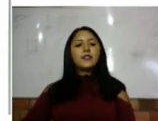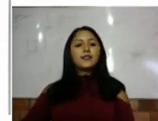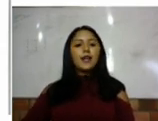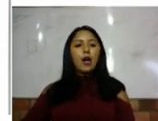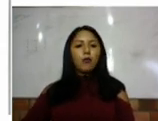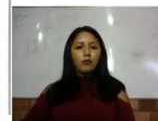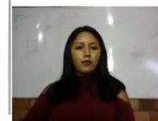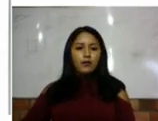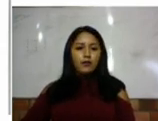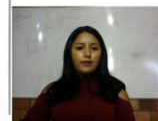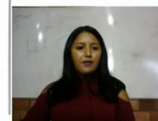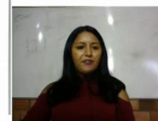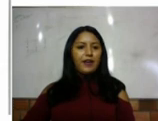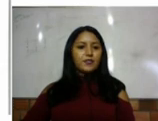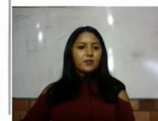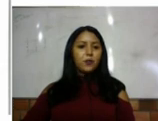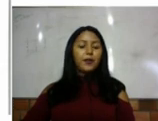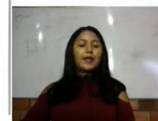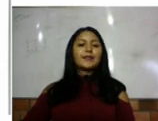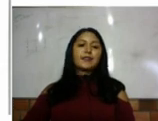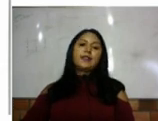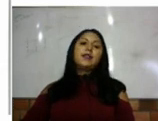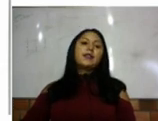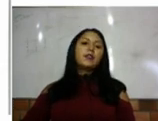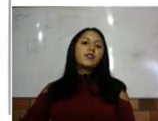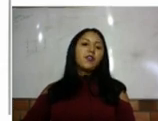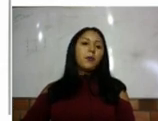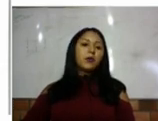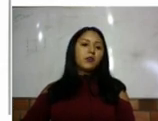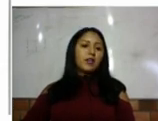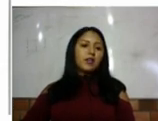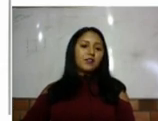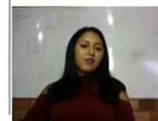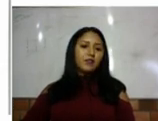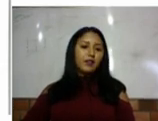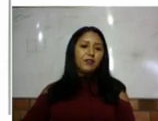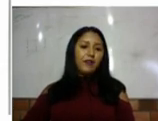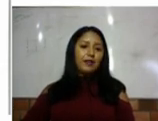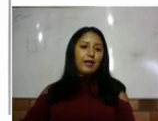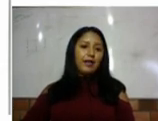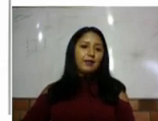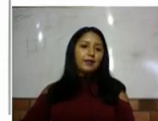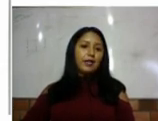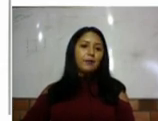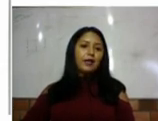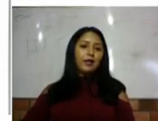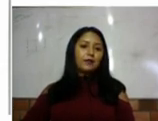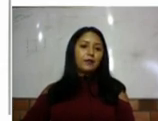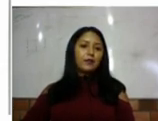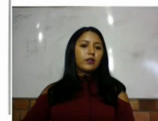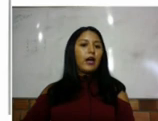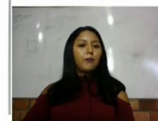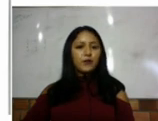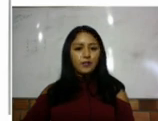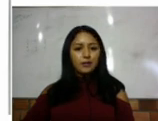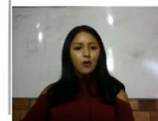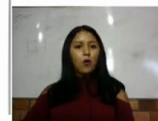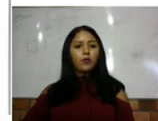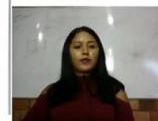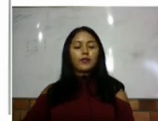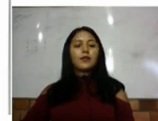então fui lá te disse algo da festa surpresa não tive oportunidade de lhe falar eu terminar